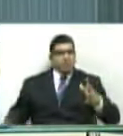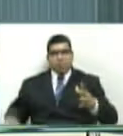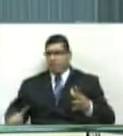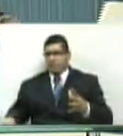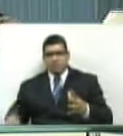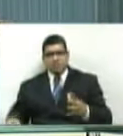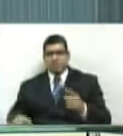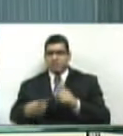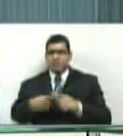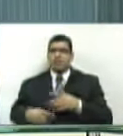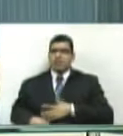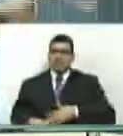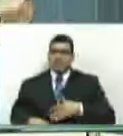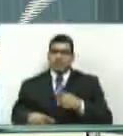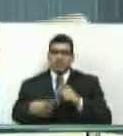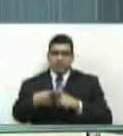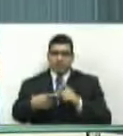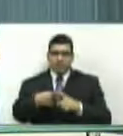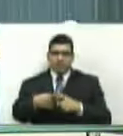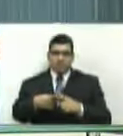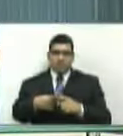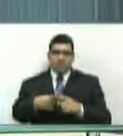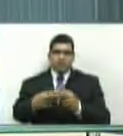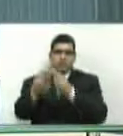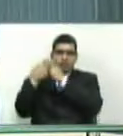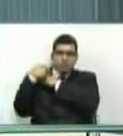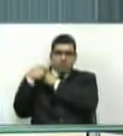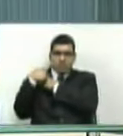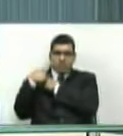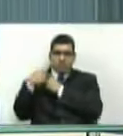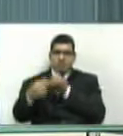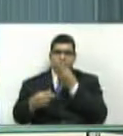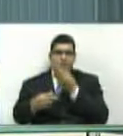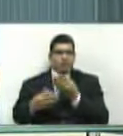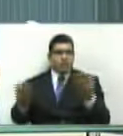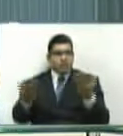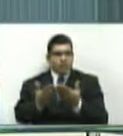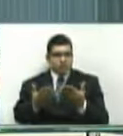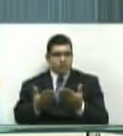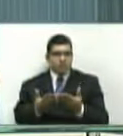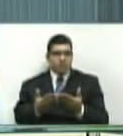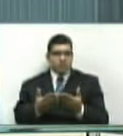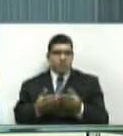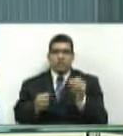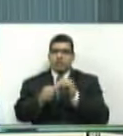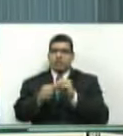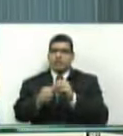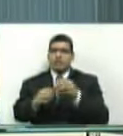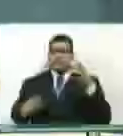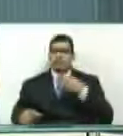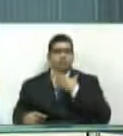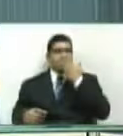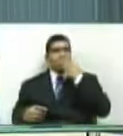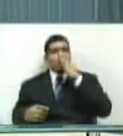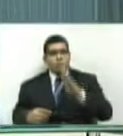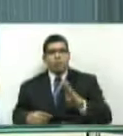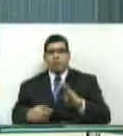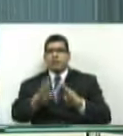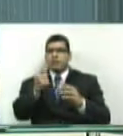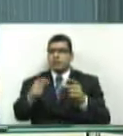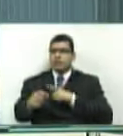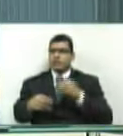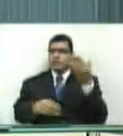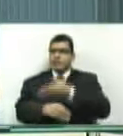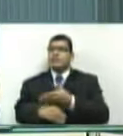cofre do estado do Amazonas. E alguém tem que responder por isso. É muito fácil culpar o tribunal. É muito